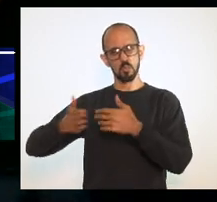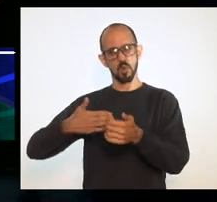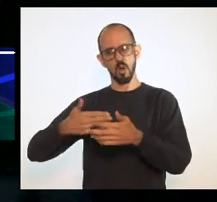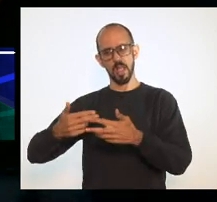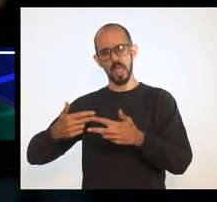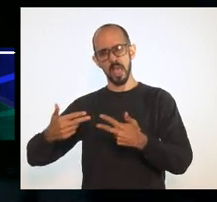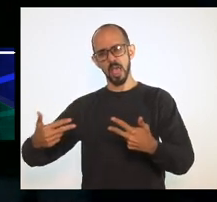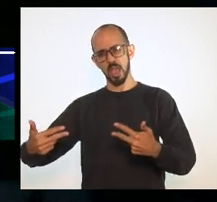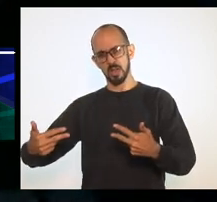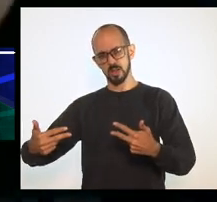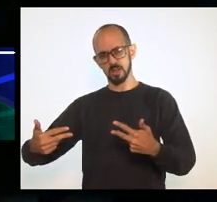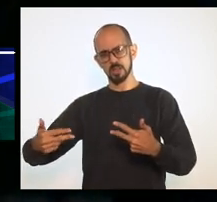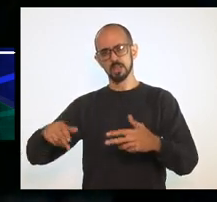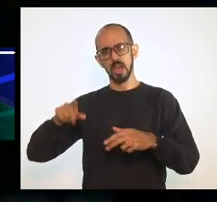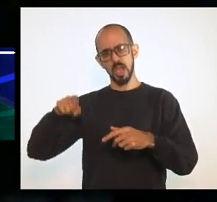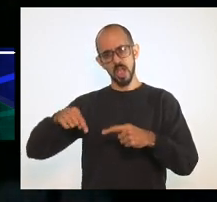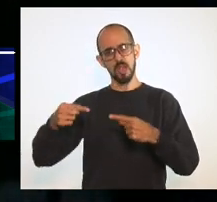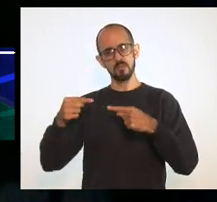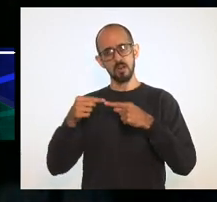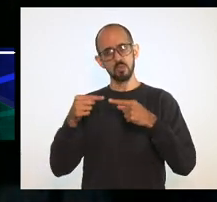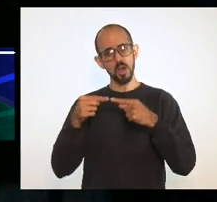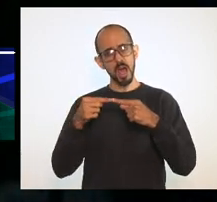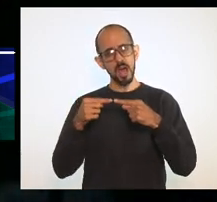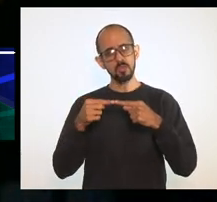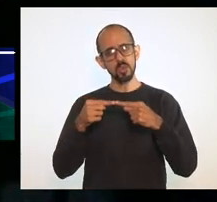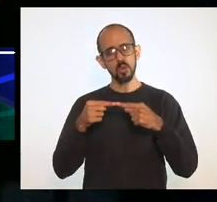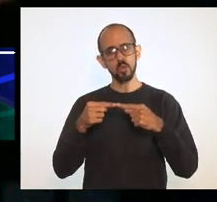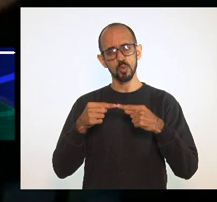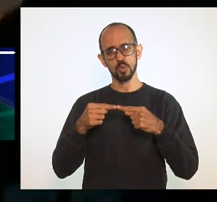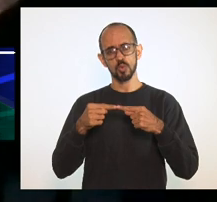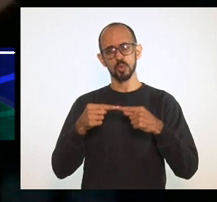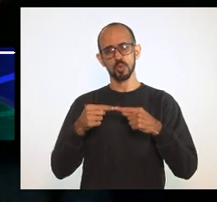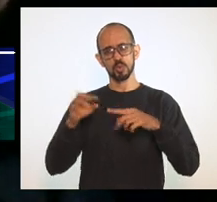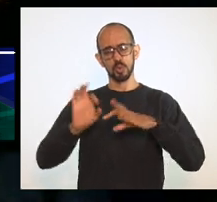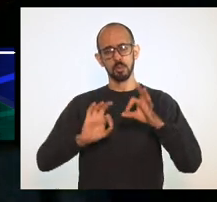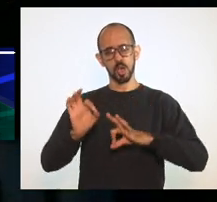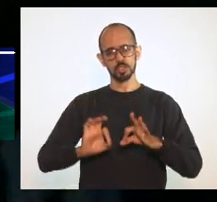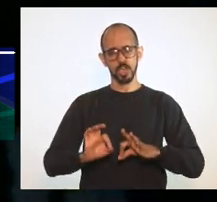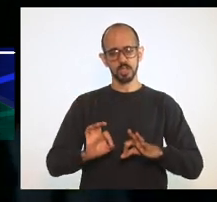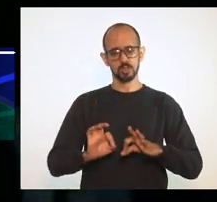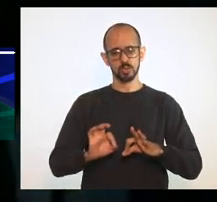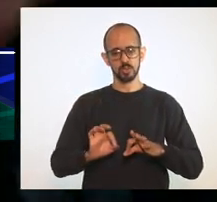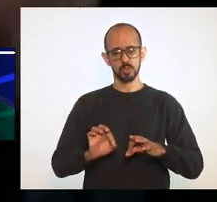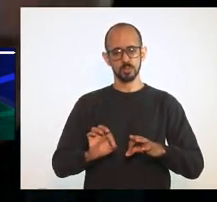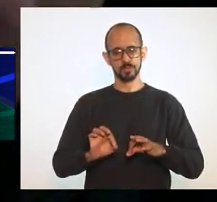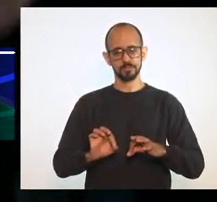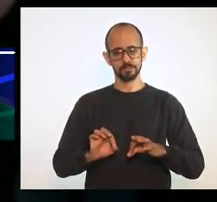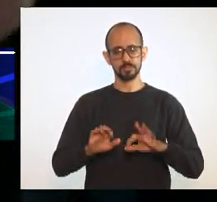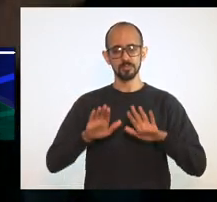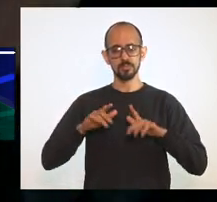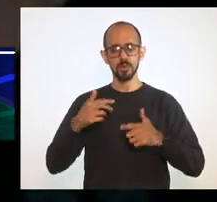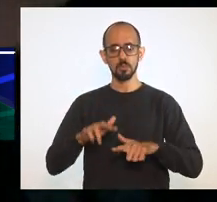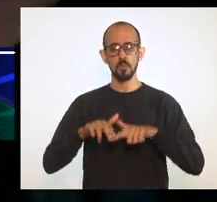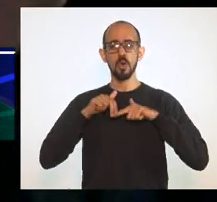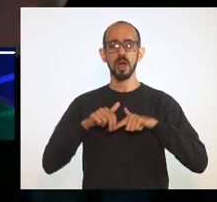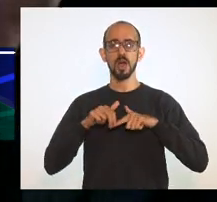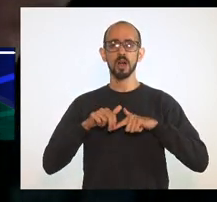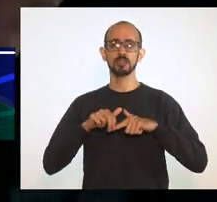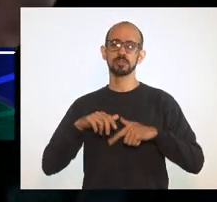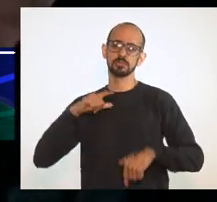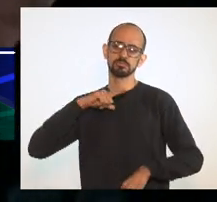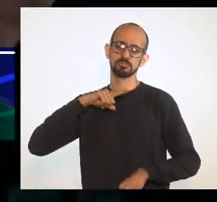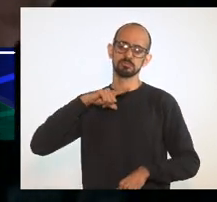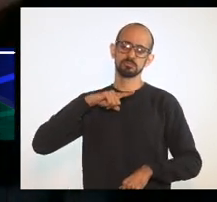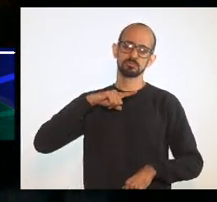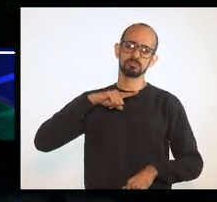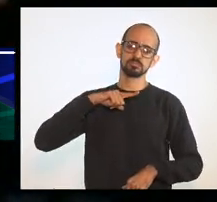religiosa, é favorável ao projeto, dentro da linha de que há especificidade na segurança